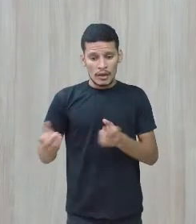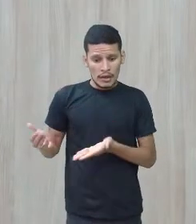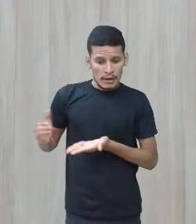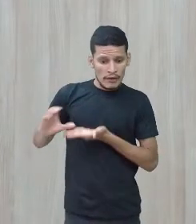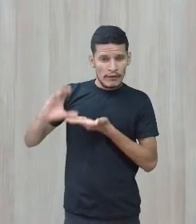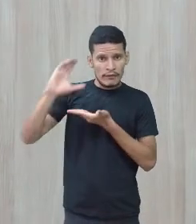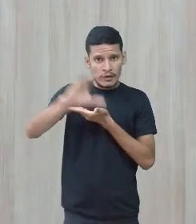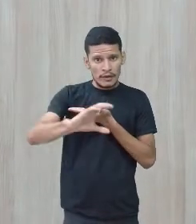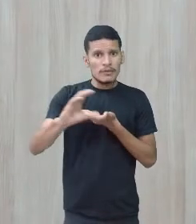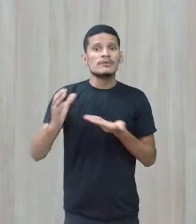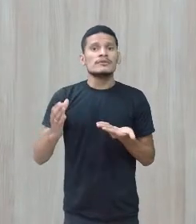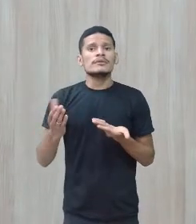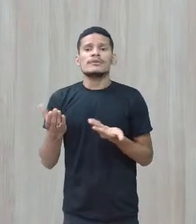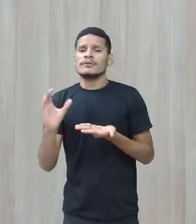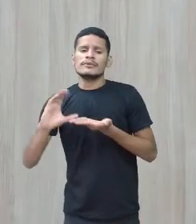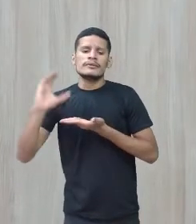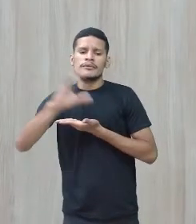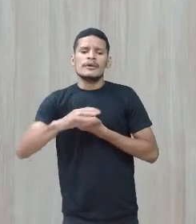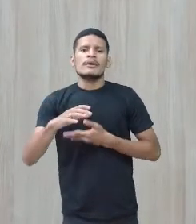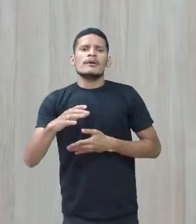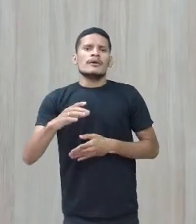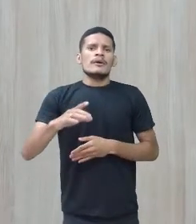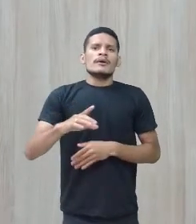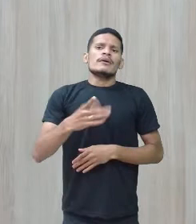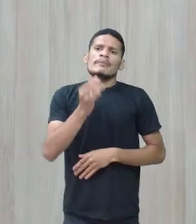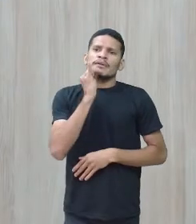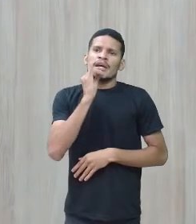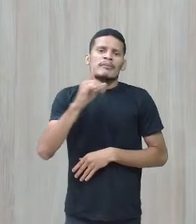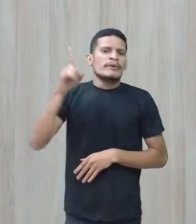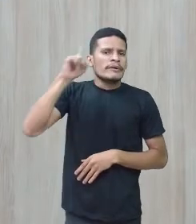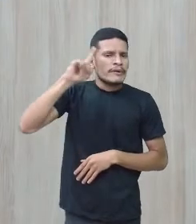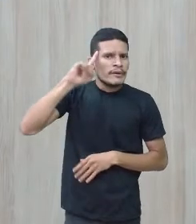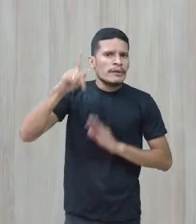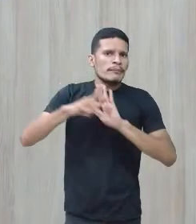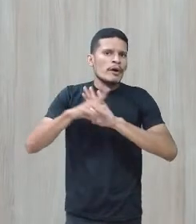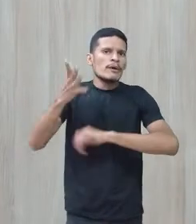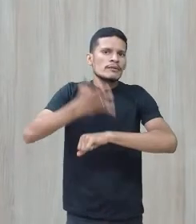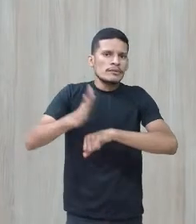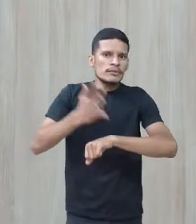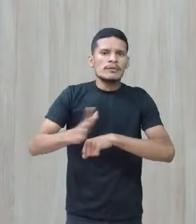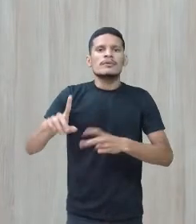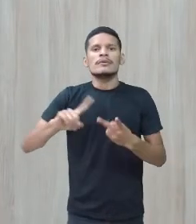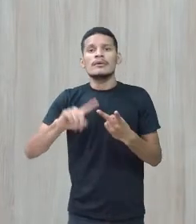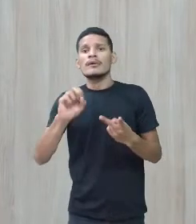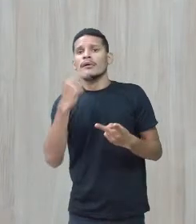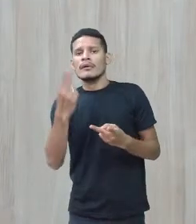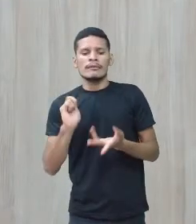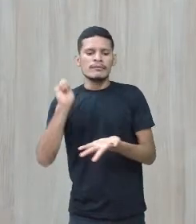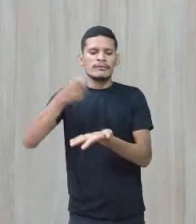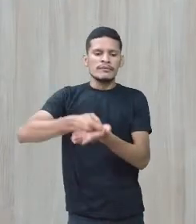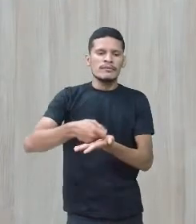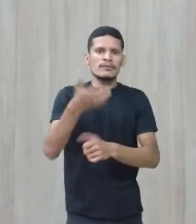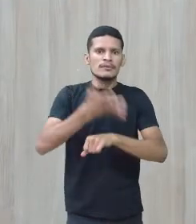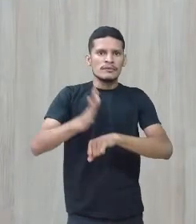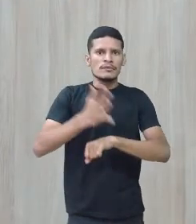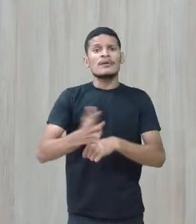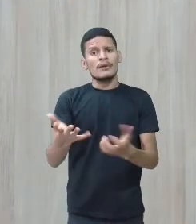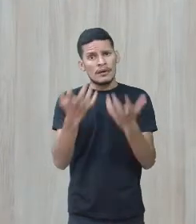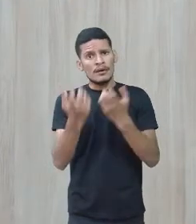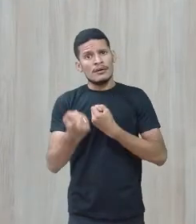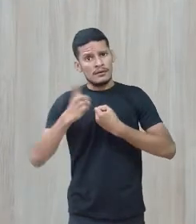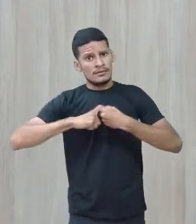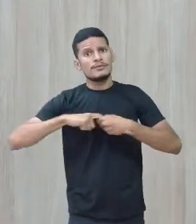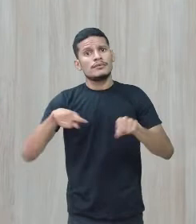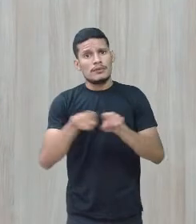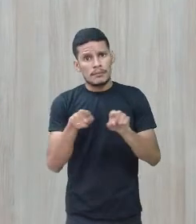investimentos, seja de área, de treinamento, ou de treinadores, e aí eles querem o retorno, só que aí nesse